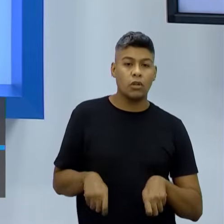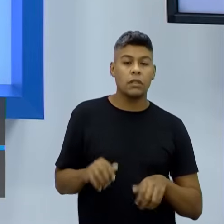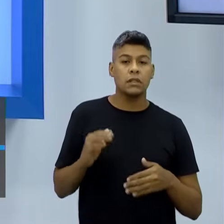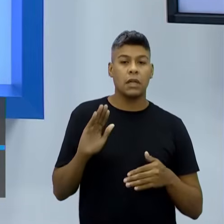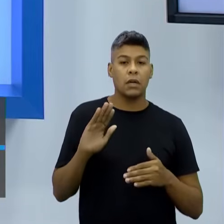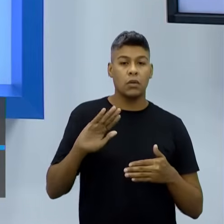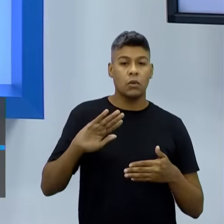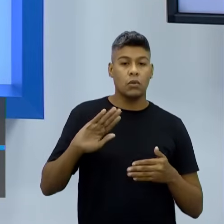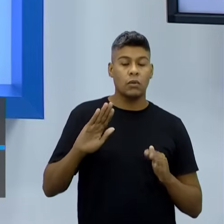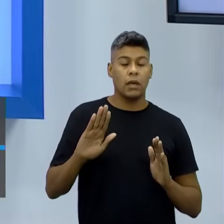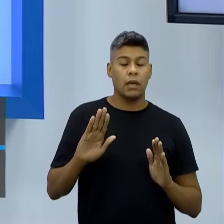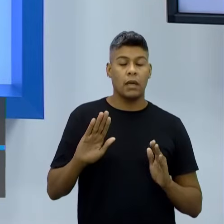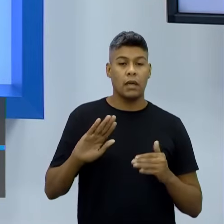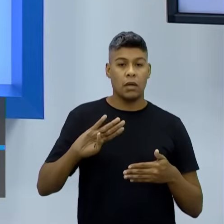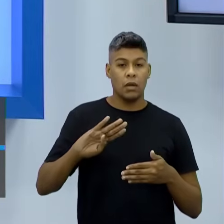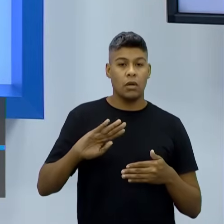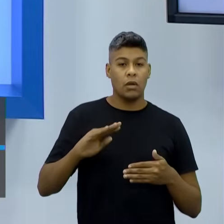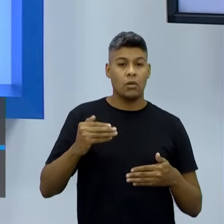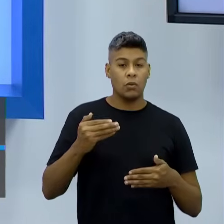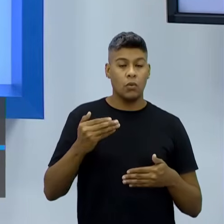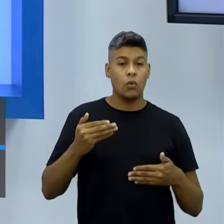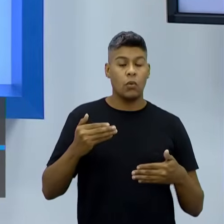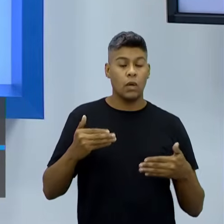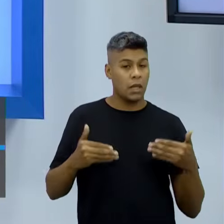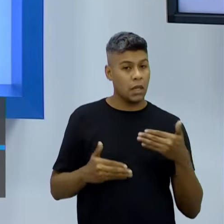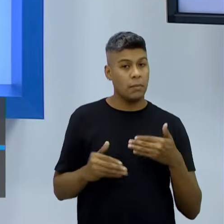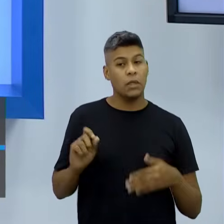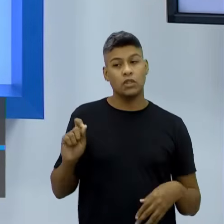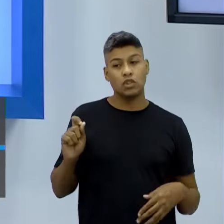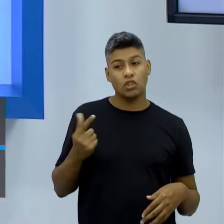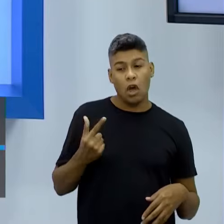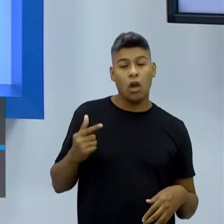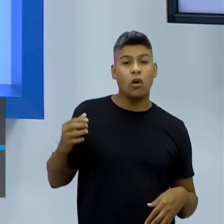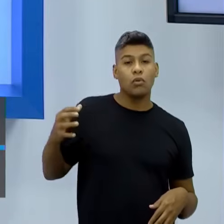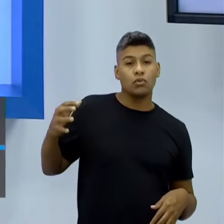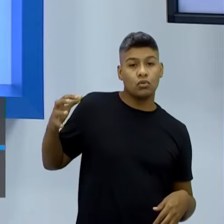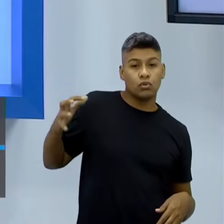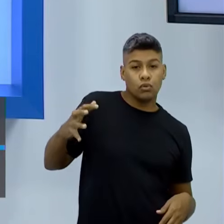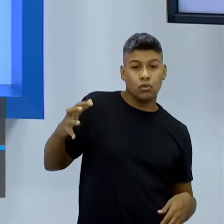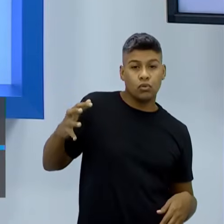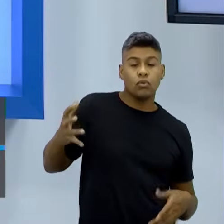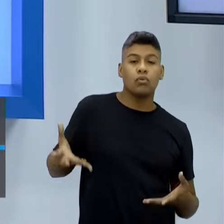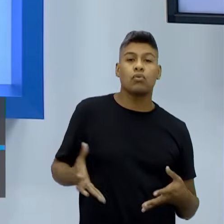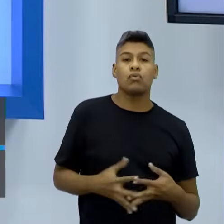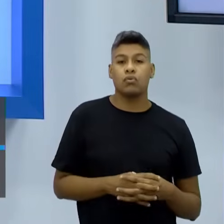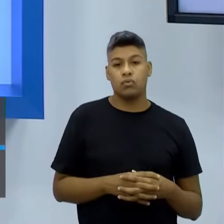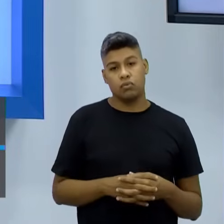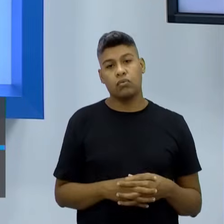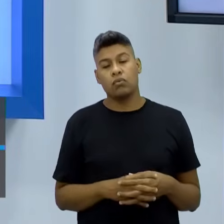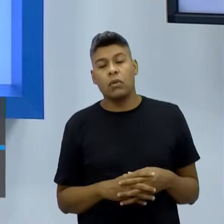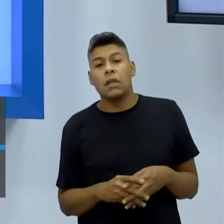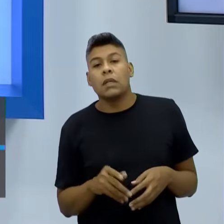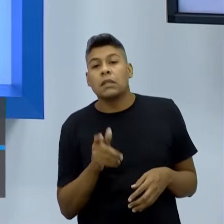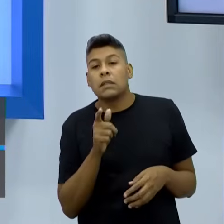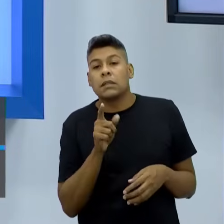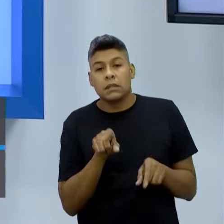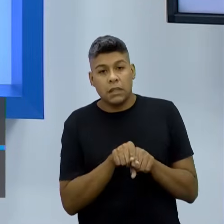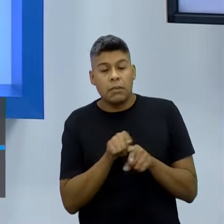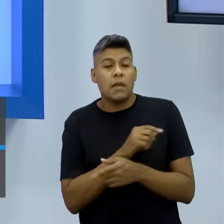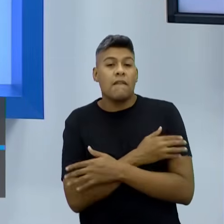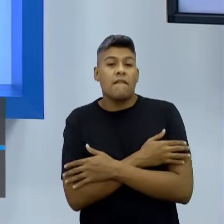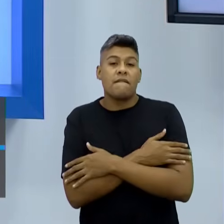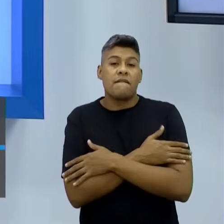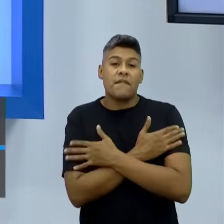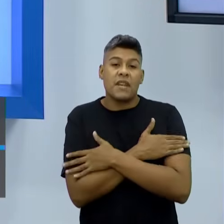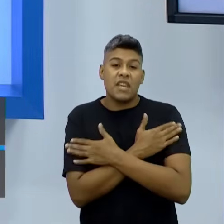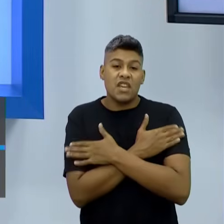climáticas, então anotava, por exemplo, se era um dia de sol, se tinha uma tempestade, questões, por exemplo, de umidade, posicionamento